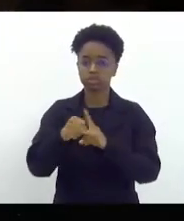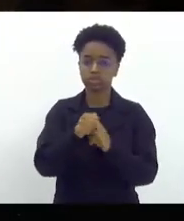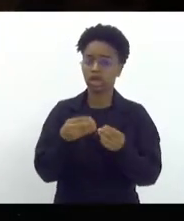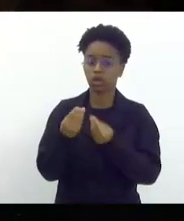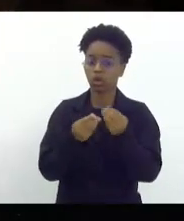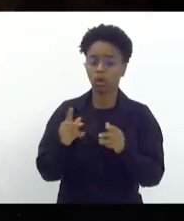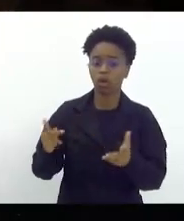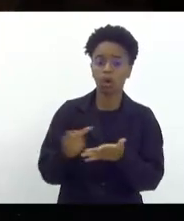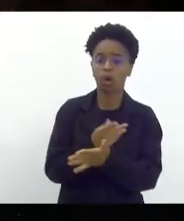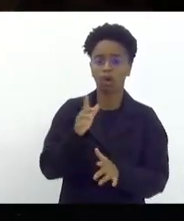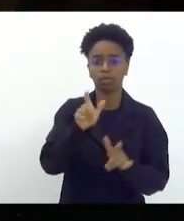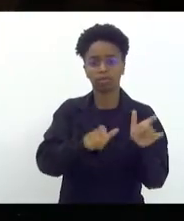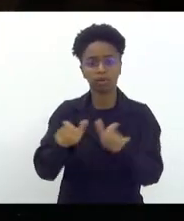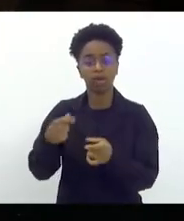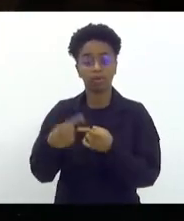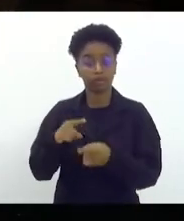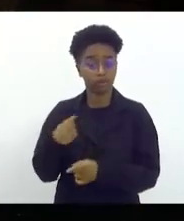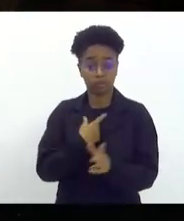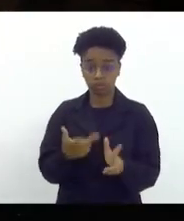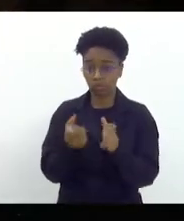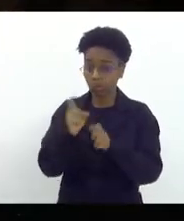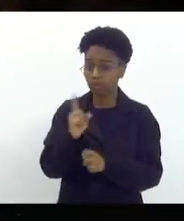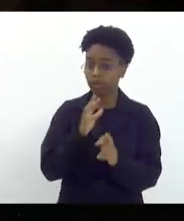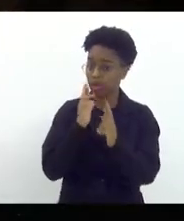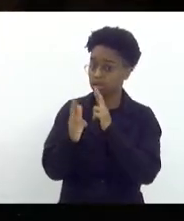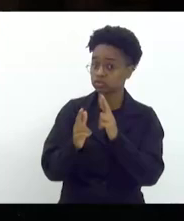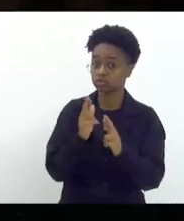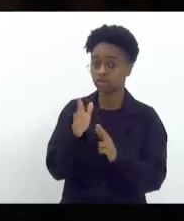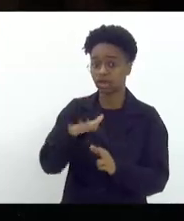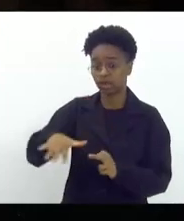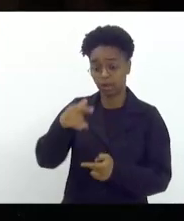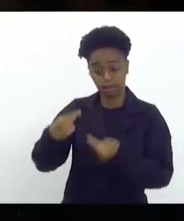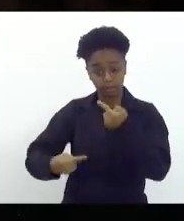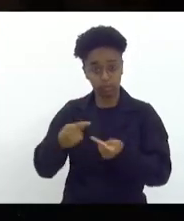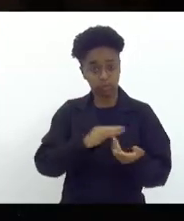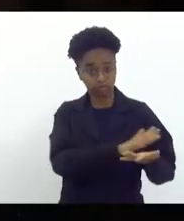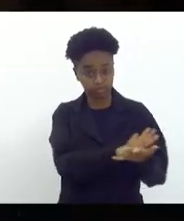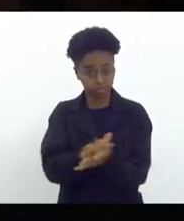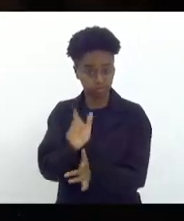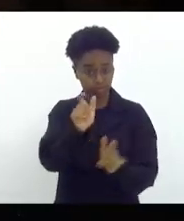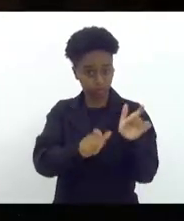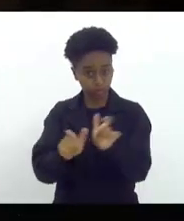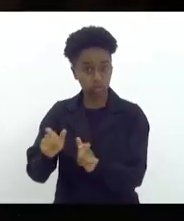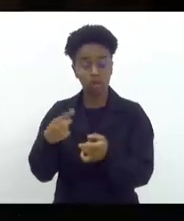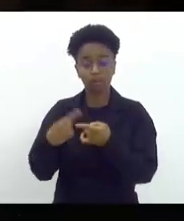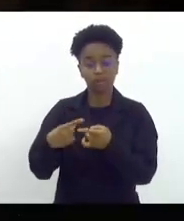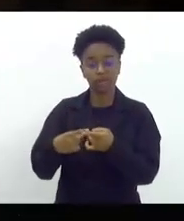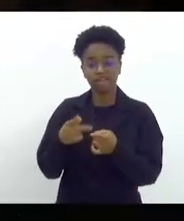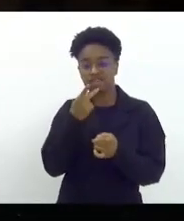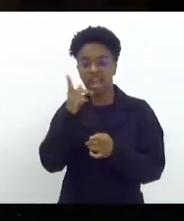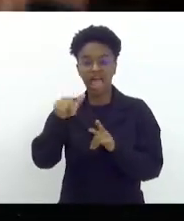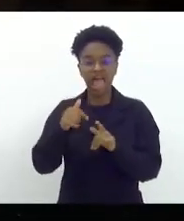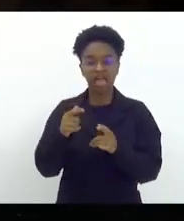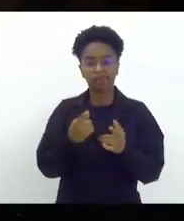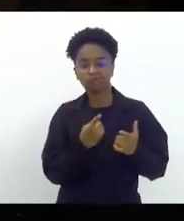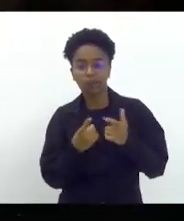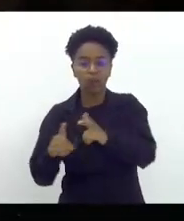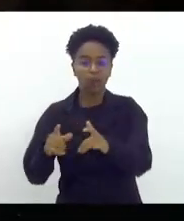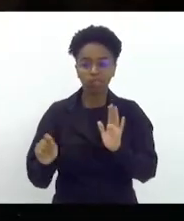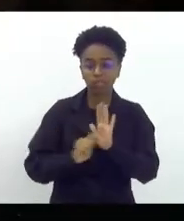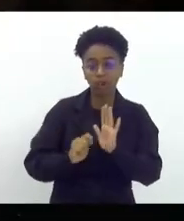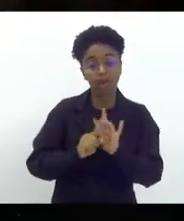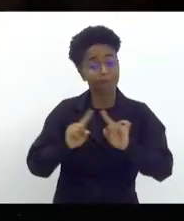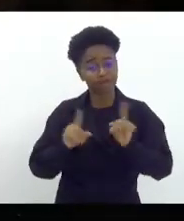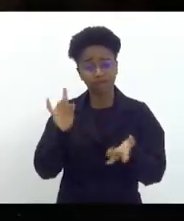uma vez que nós não observamos como resultado dessa política genocida cujo pretexto é guerra as drogas nenhuma